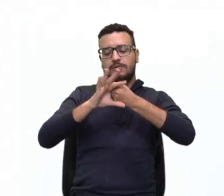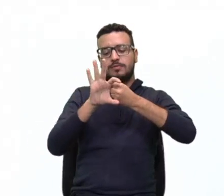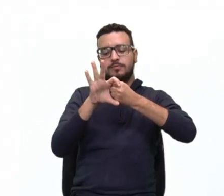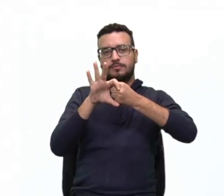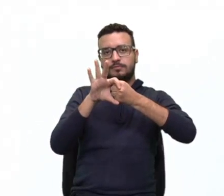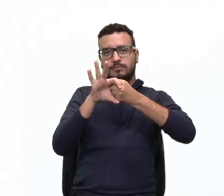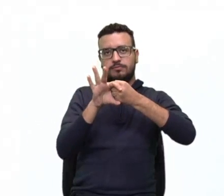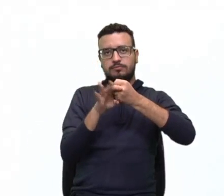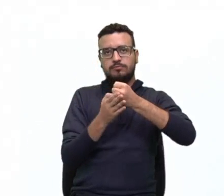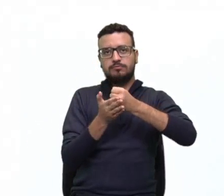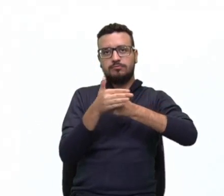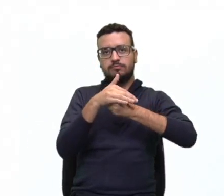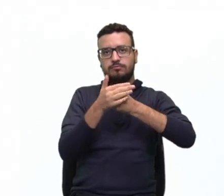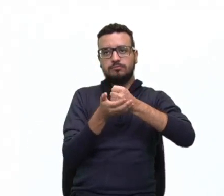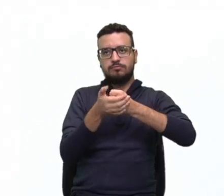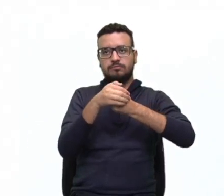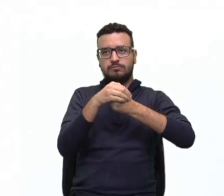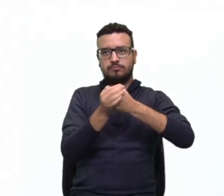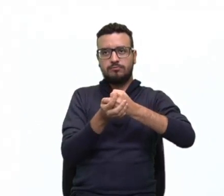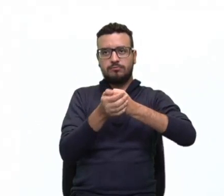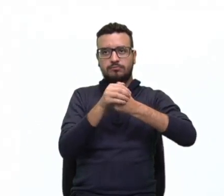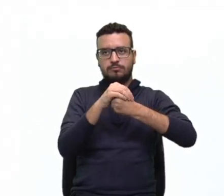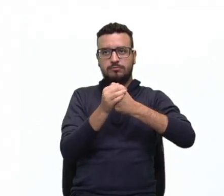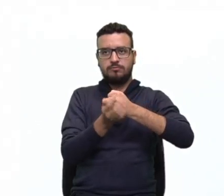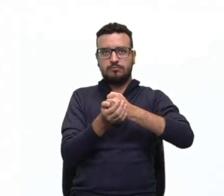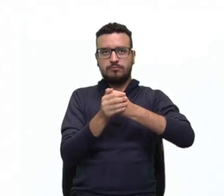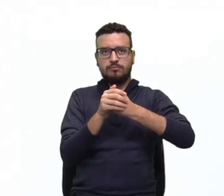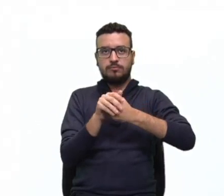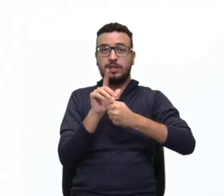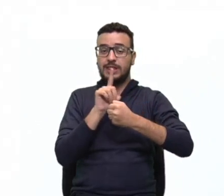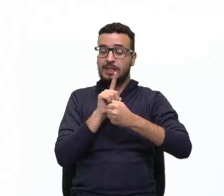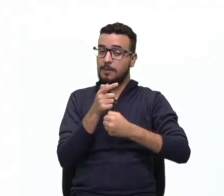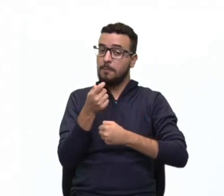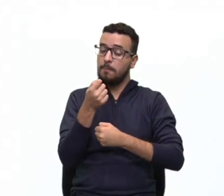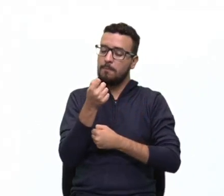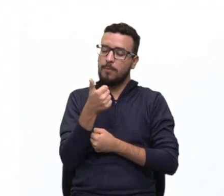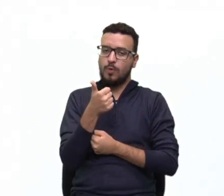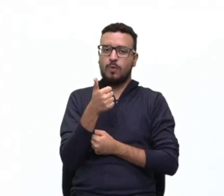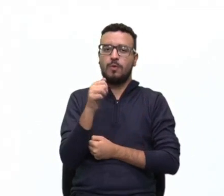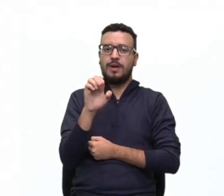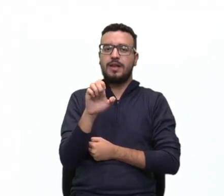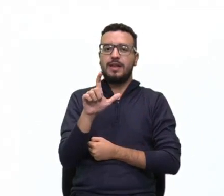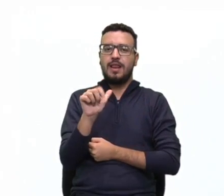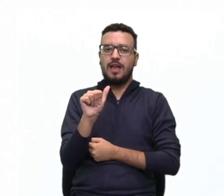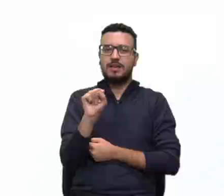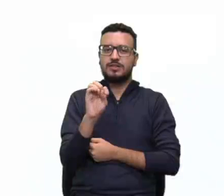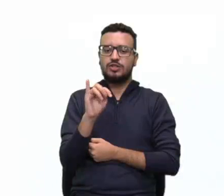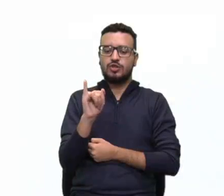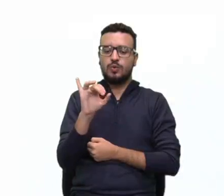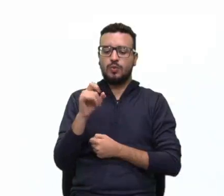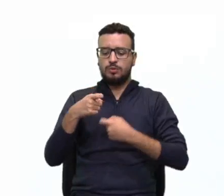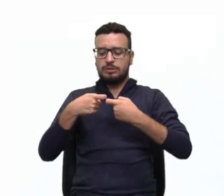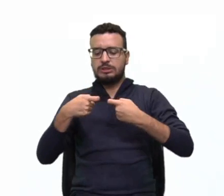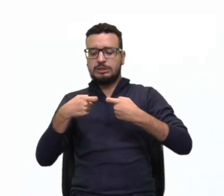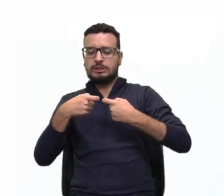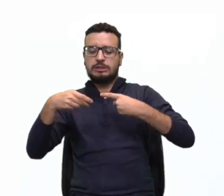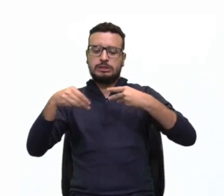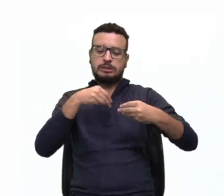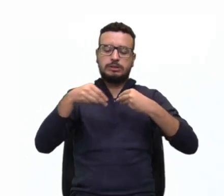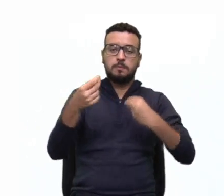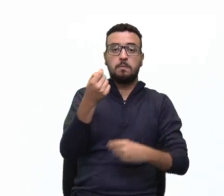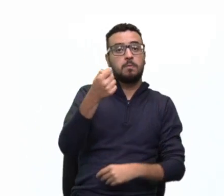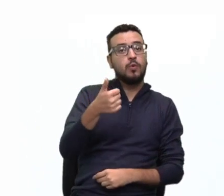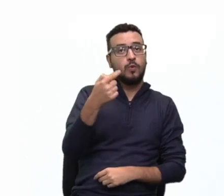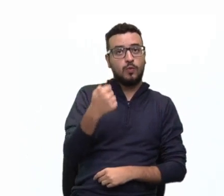uma pequena elasticidade, ó só, importante. E é uma articulação semimóvel, ou